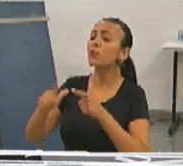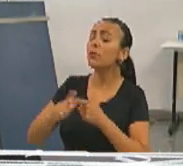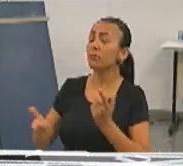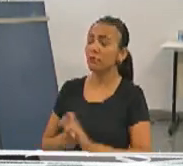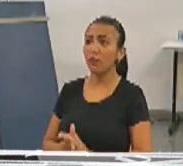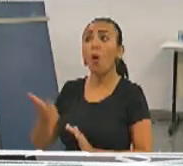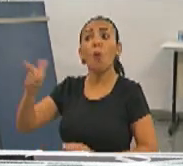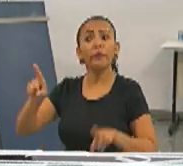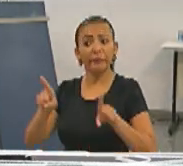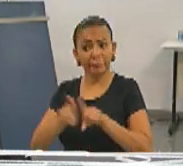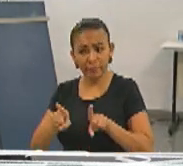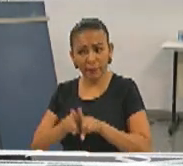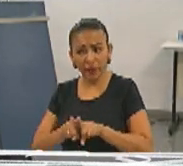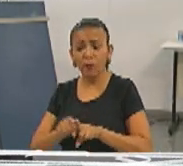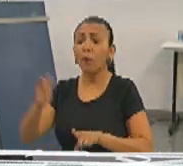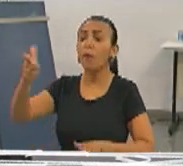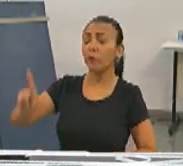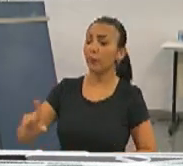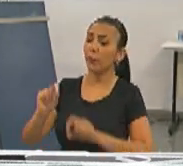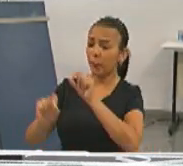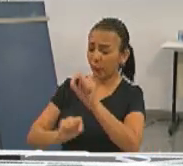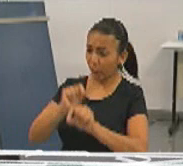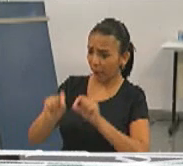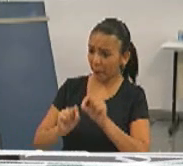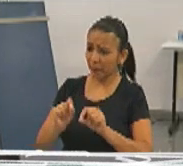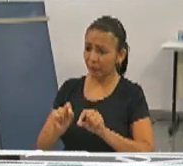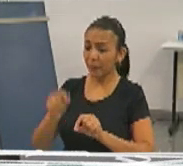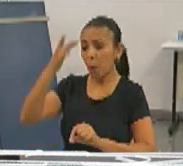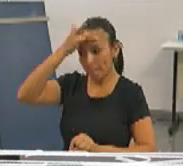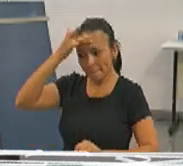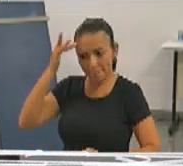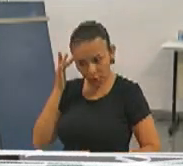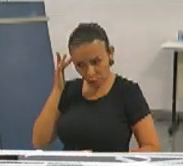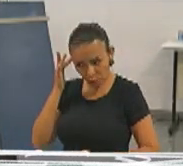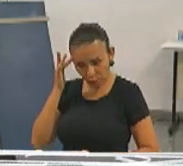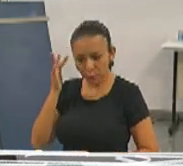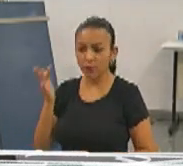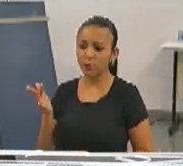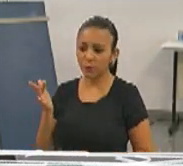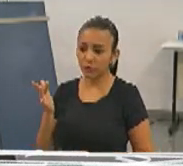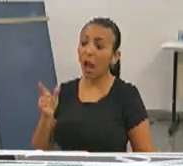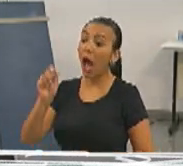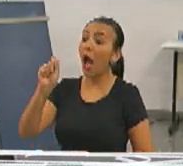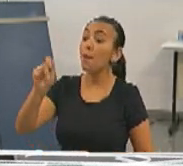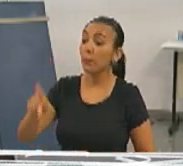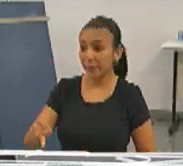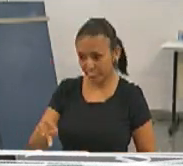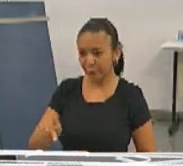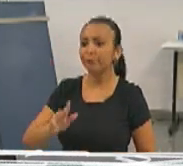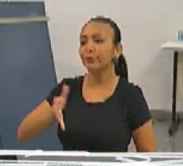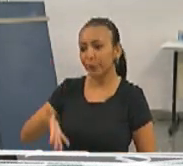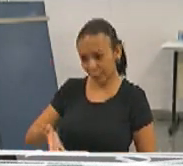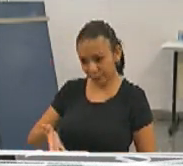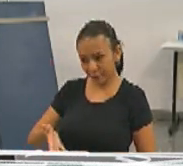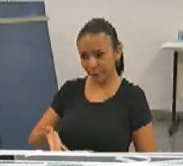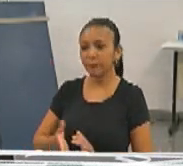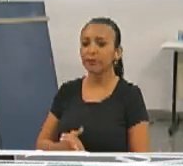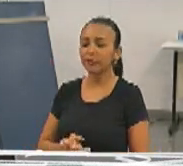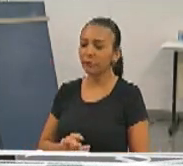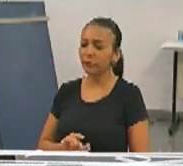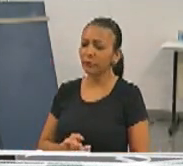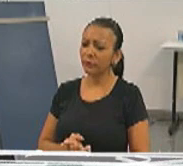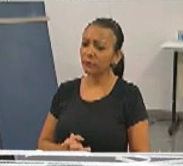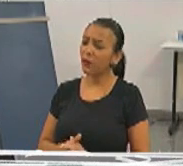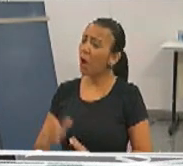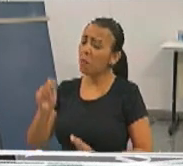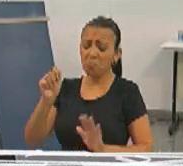outro lado, existe aquela situação em que as pessoas que foram aposentadas... né,